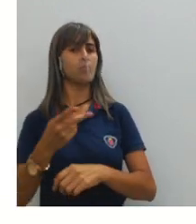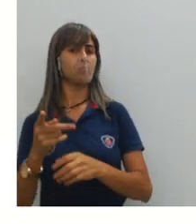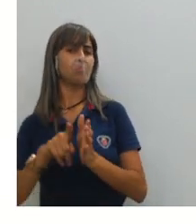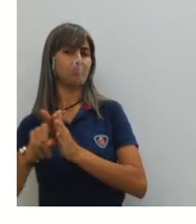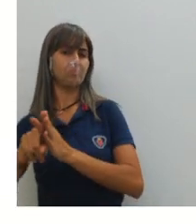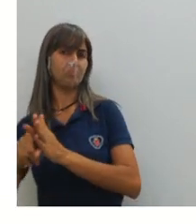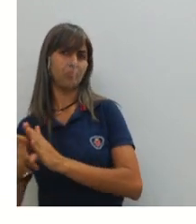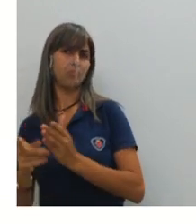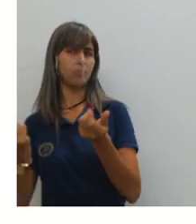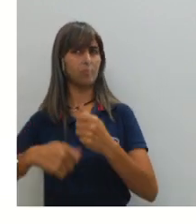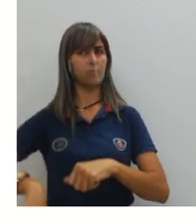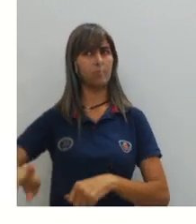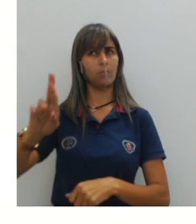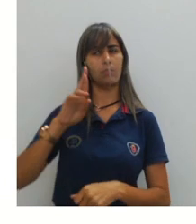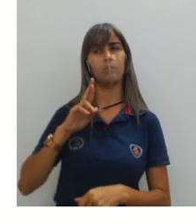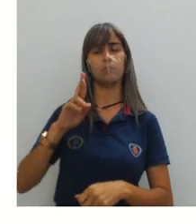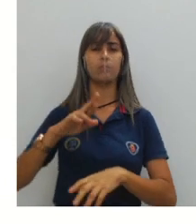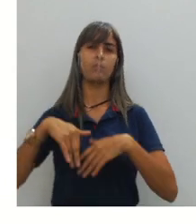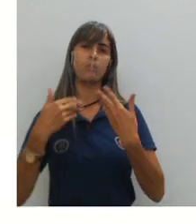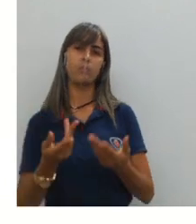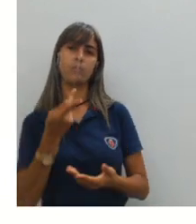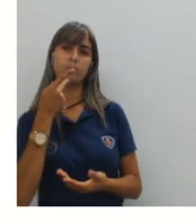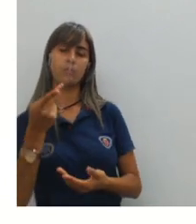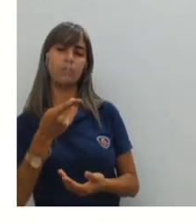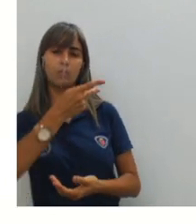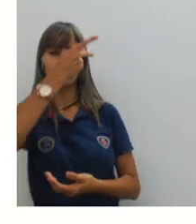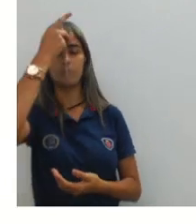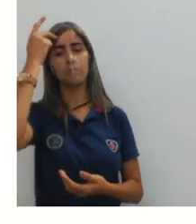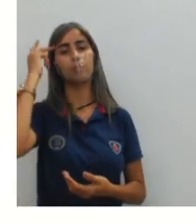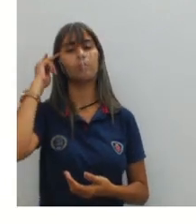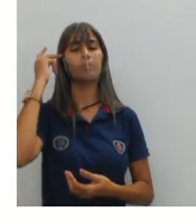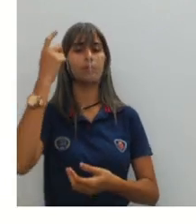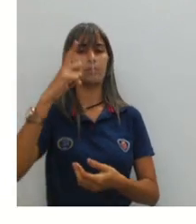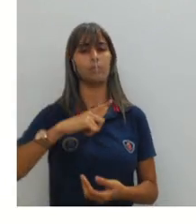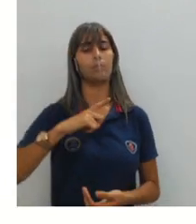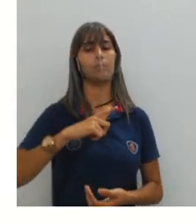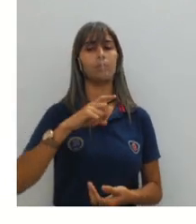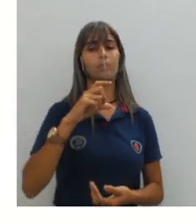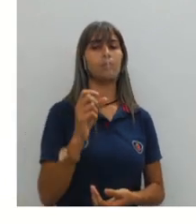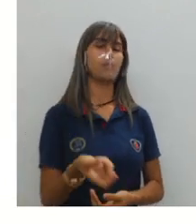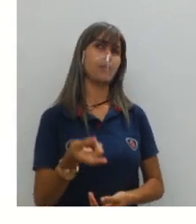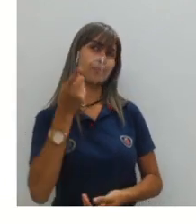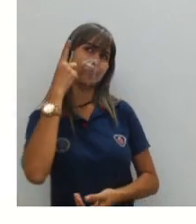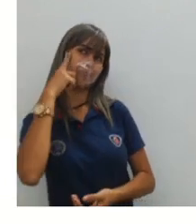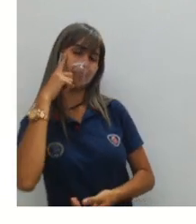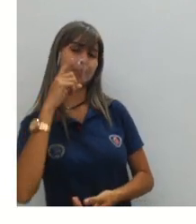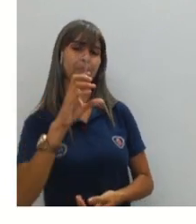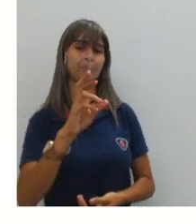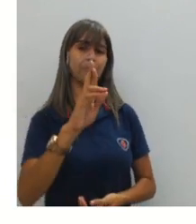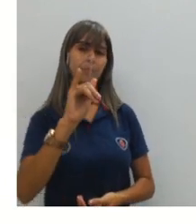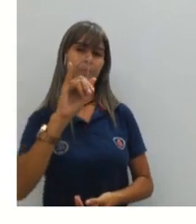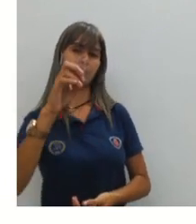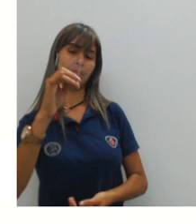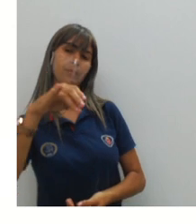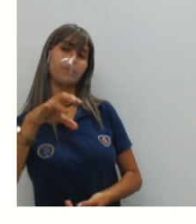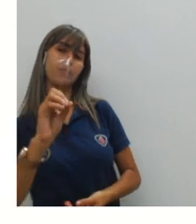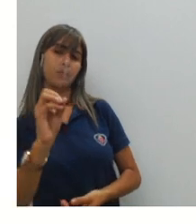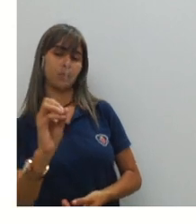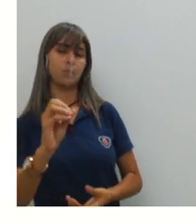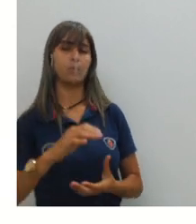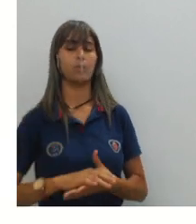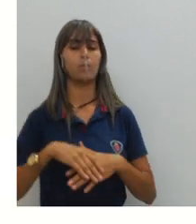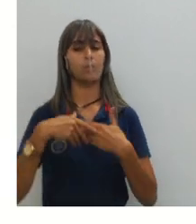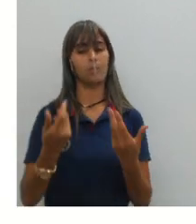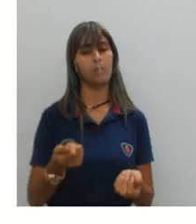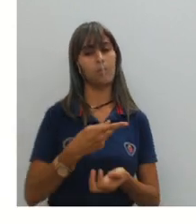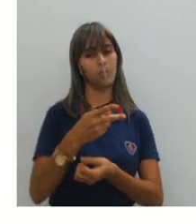para adquirir resposta, dizemos que a pessoa possui senso crítico. É exatamente isso, né? Quando a gente questiona o senso comum e a